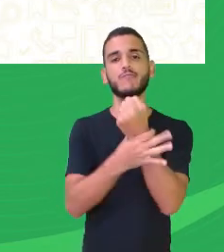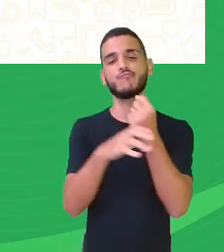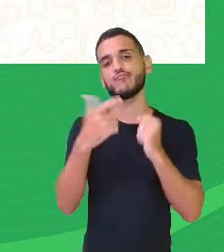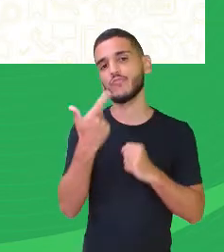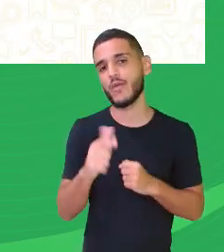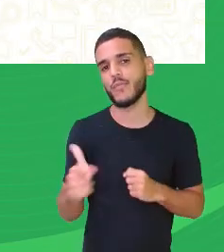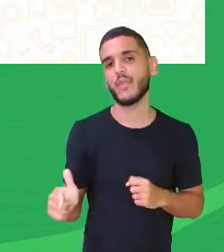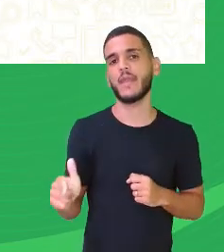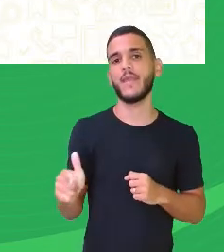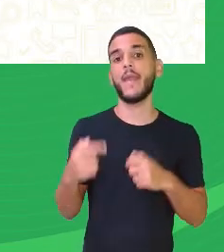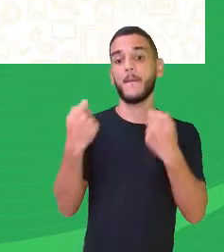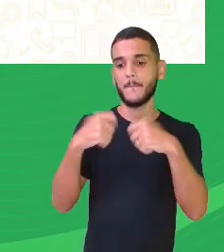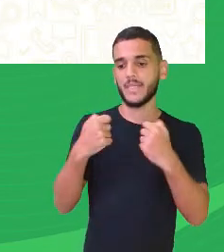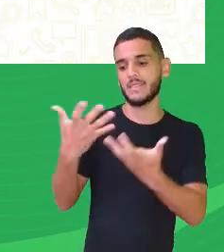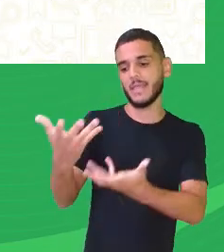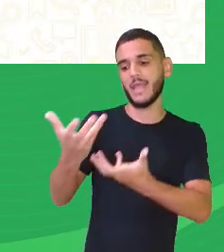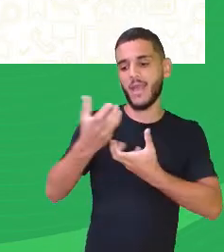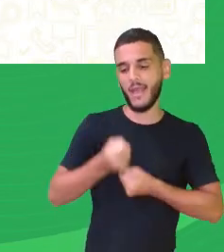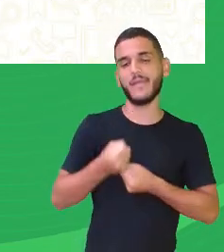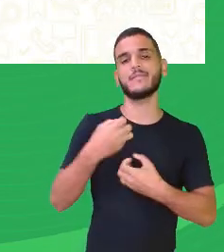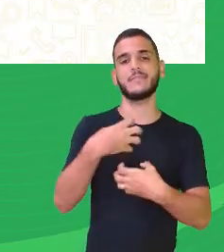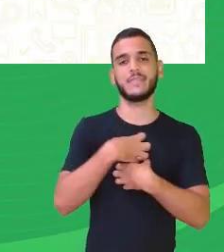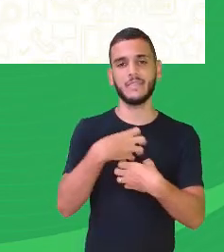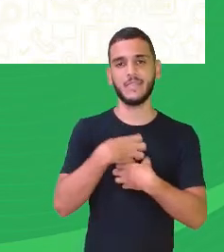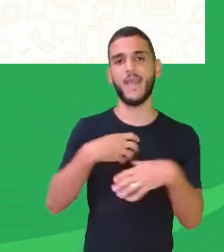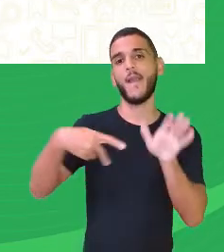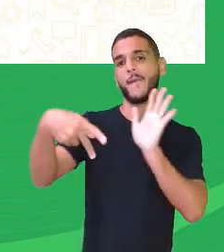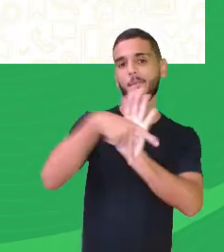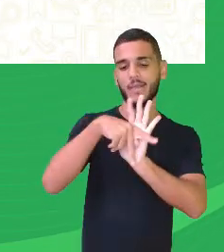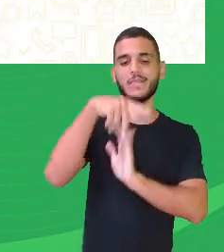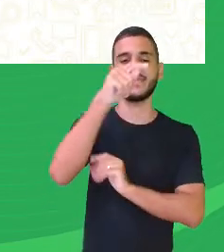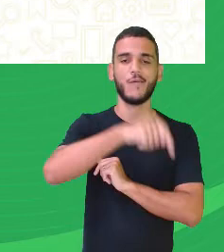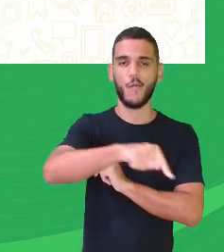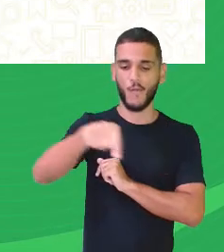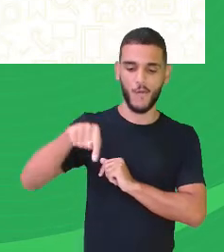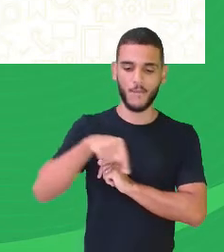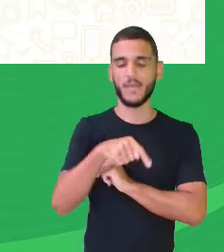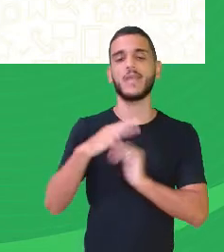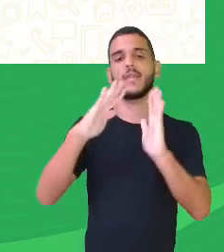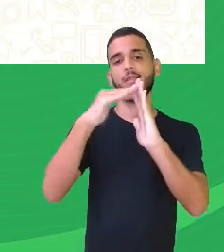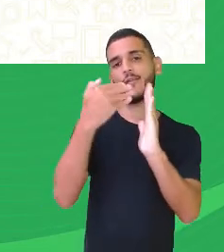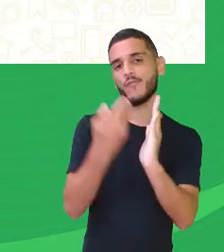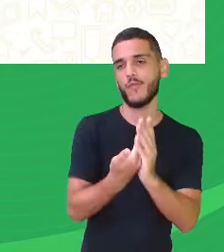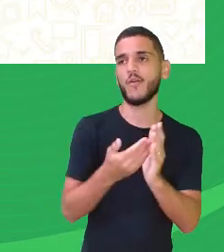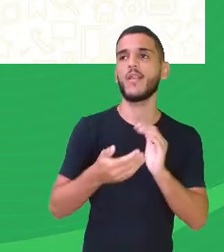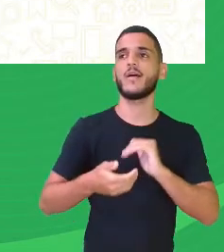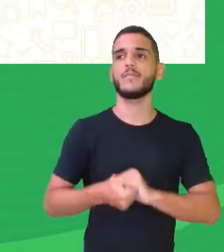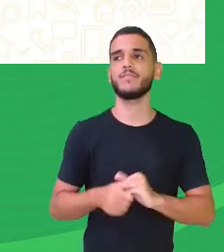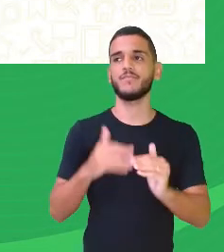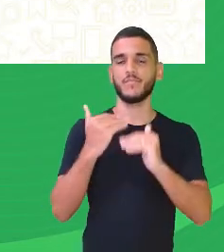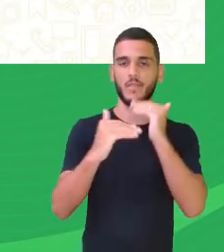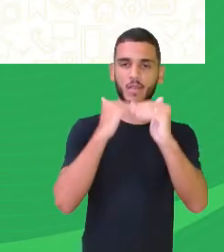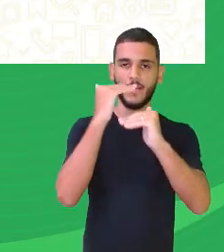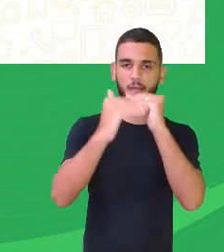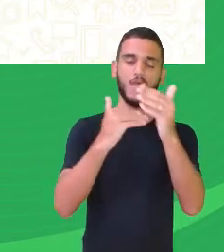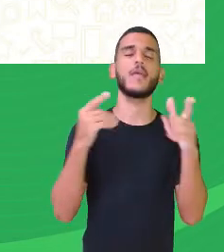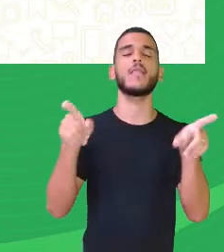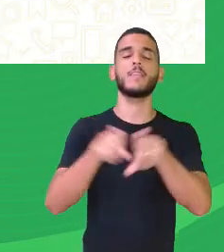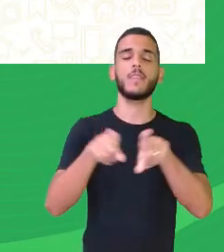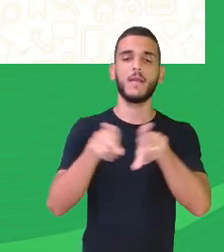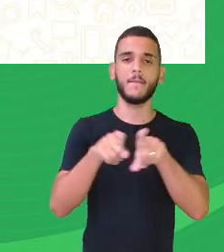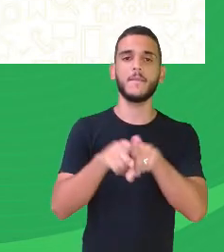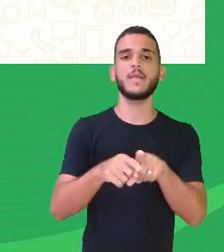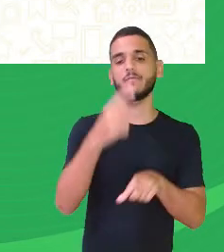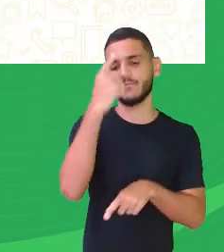se sentir acolhido, precisa se sentir pertencendo, fazendo parte do processo de aprendizagem e também tomando